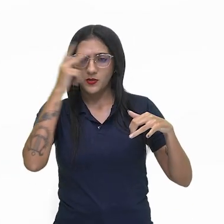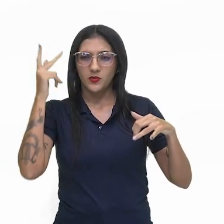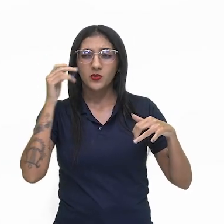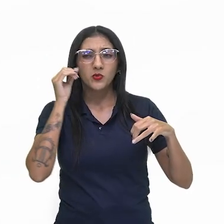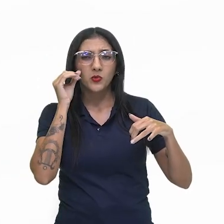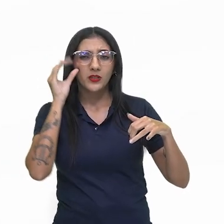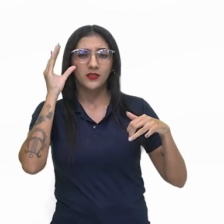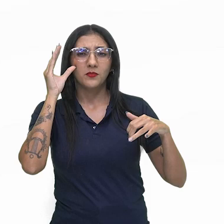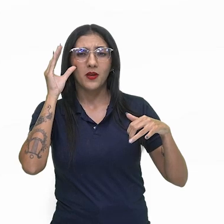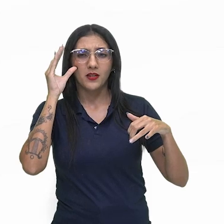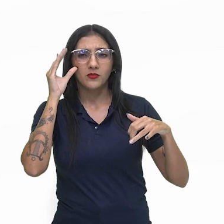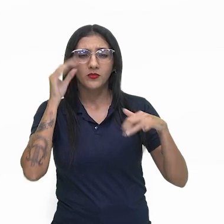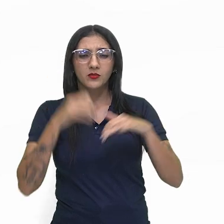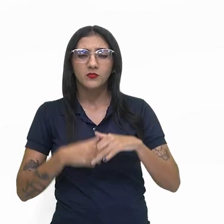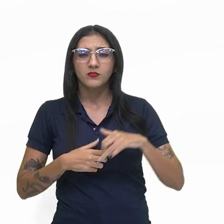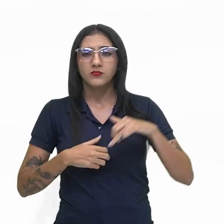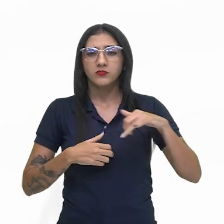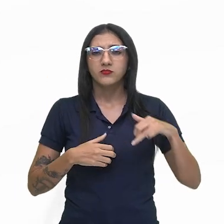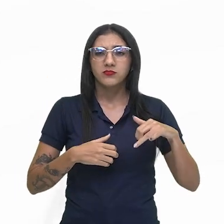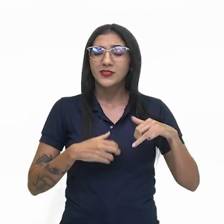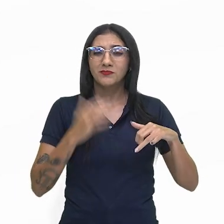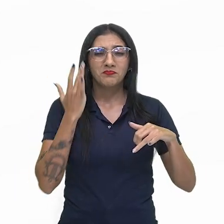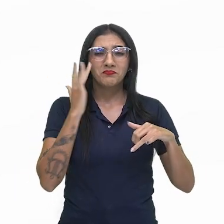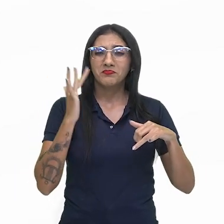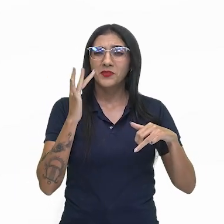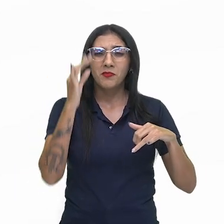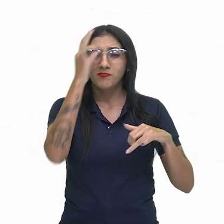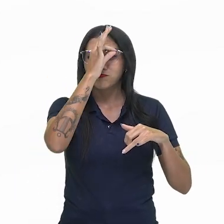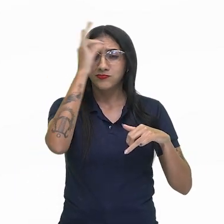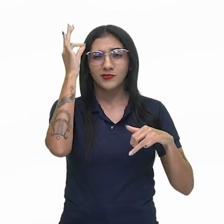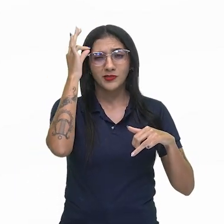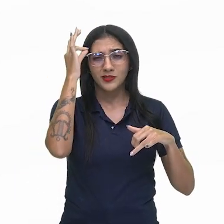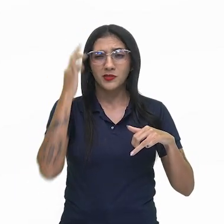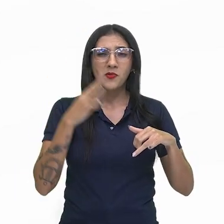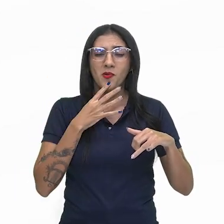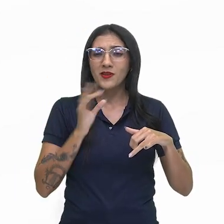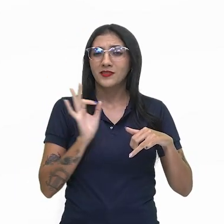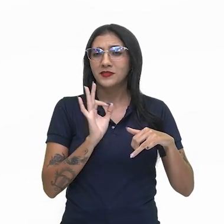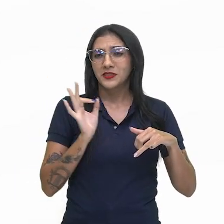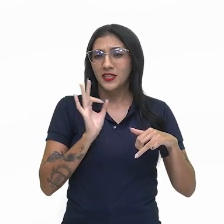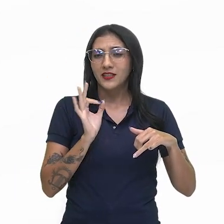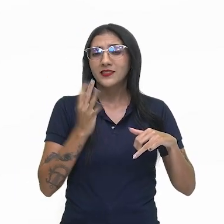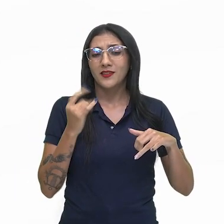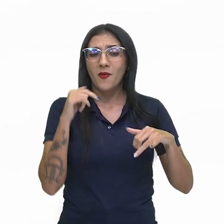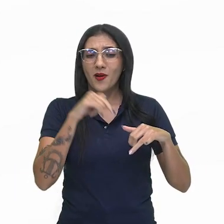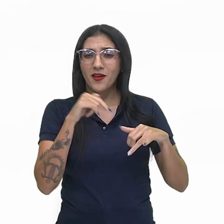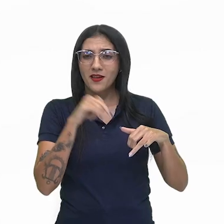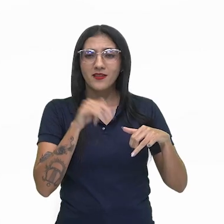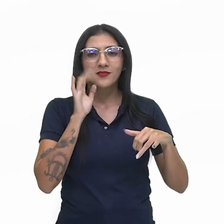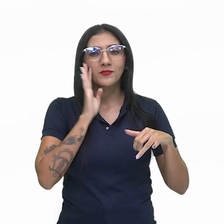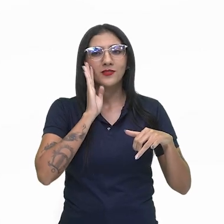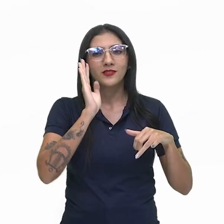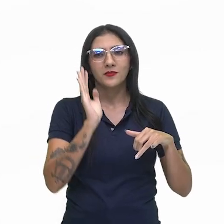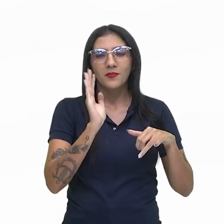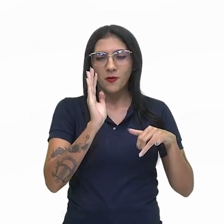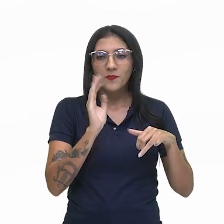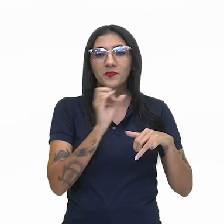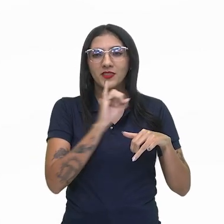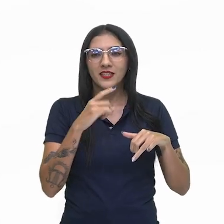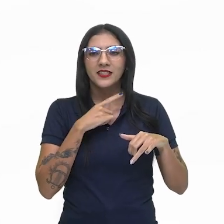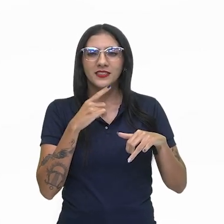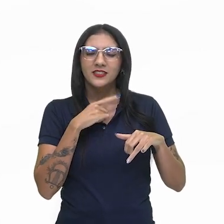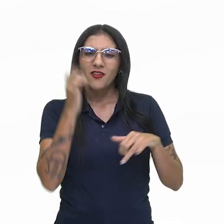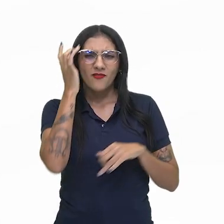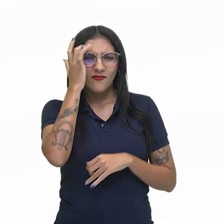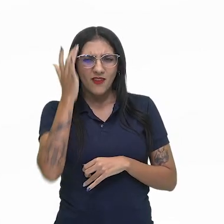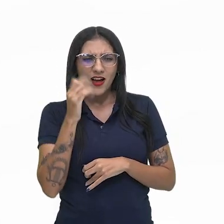a base está no segundo, nos ignorantes. Eu me baseio, quanto mais ignorante, né, for a sociedade como um todo, mais fácil